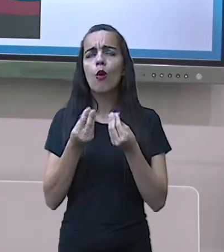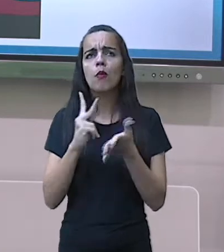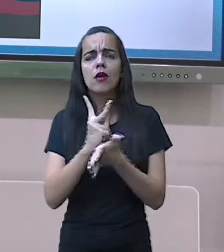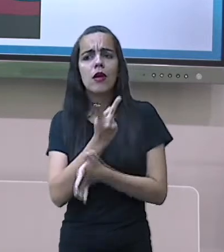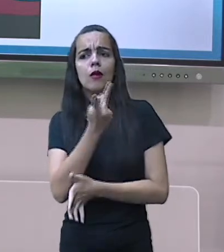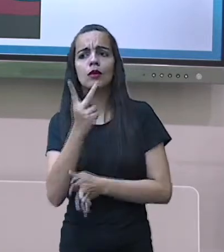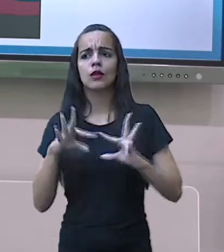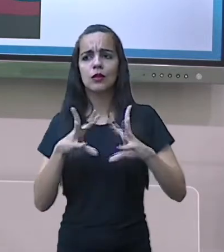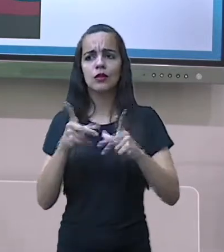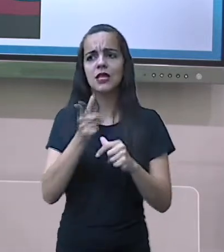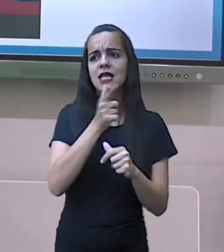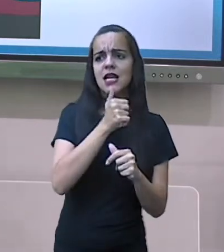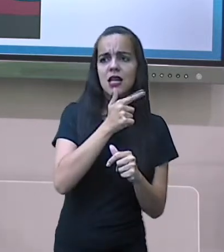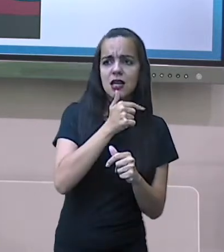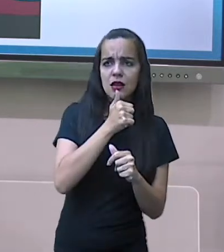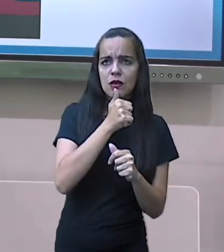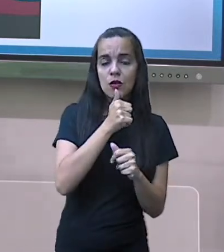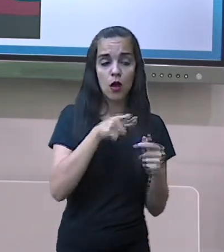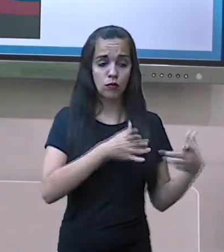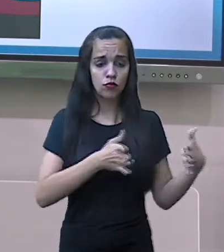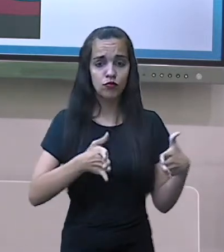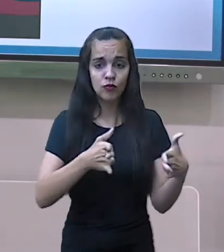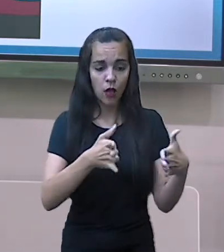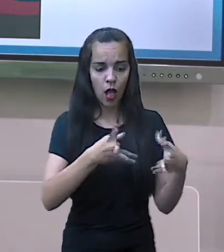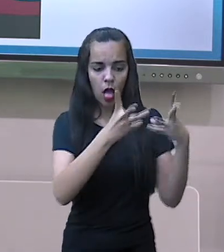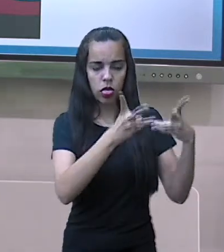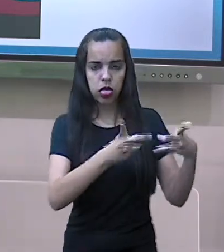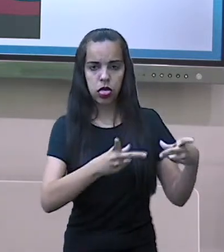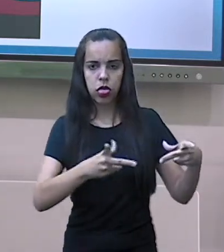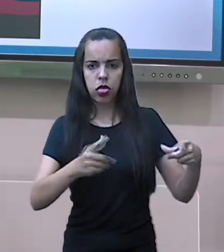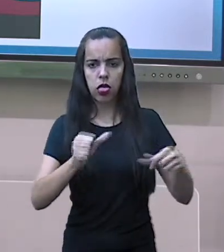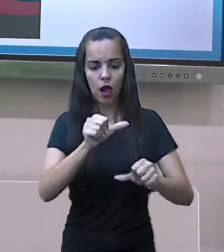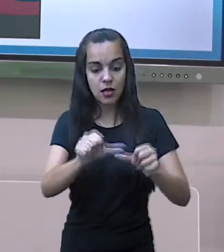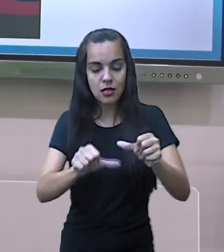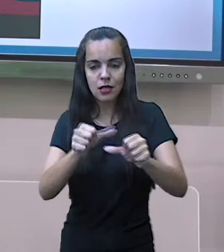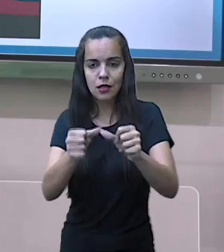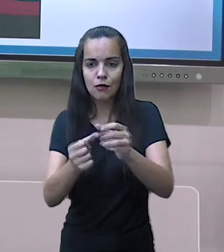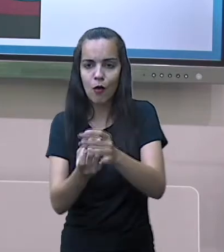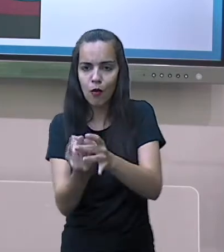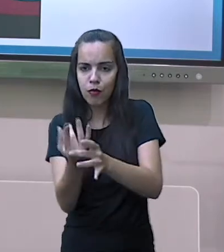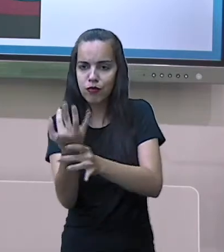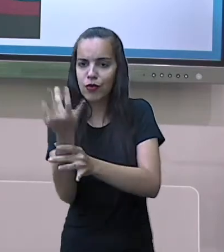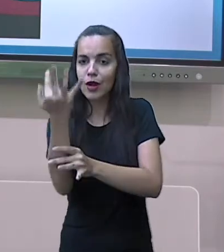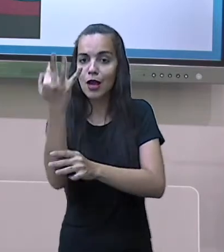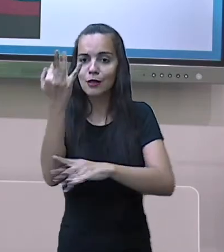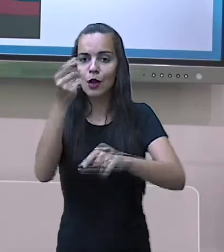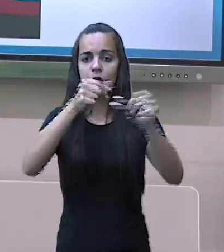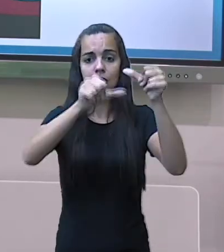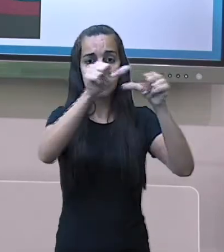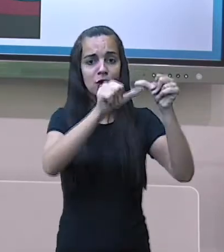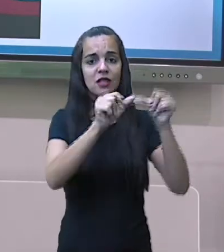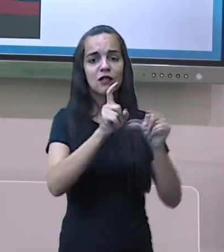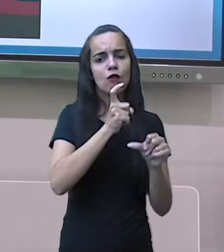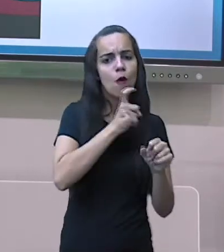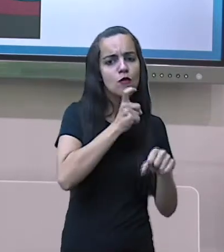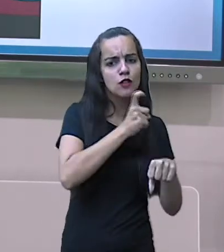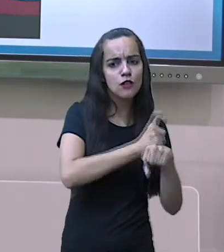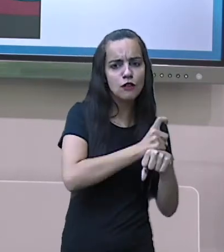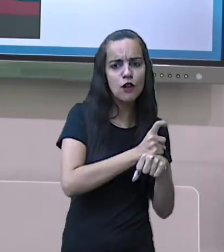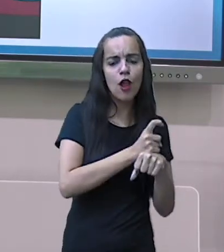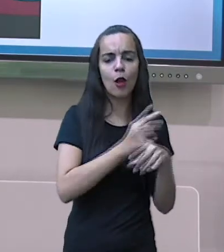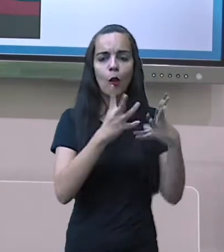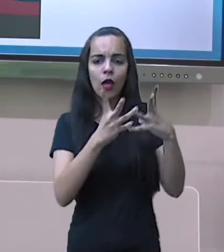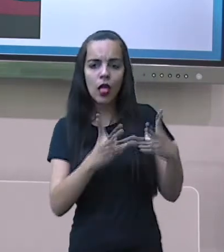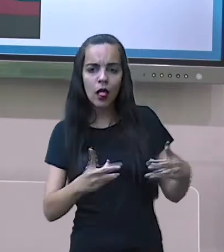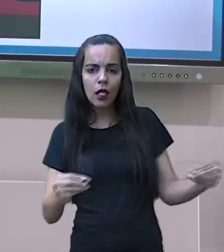que é a água em estado líquido que vai para o estado gasoso, mas depois nós temos também as